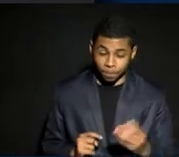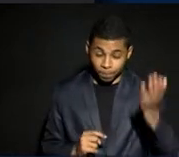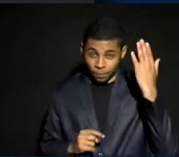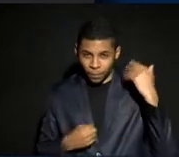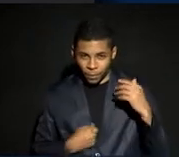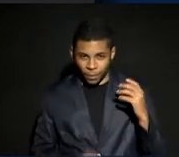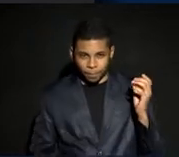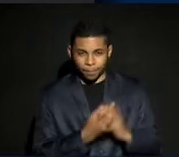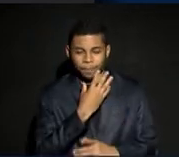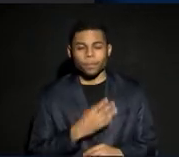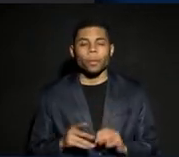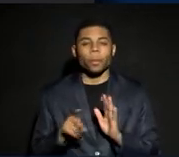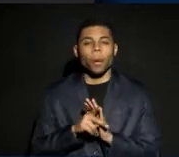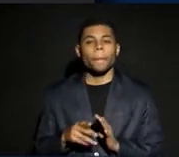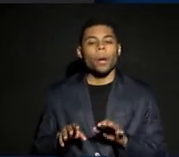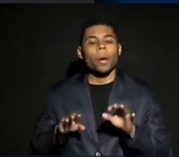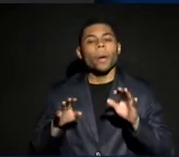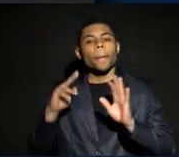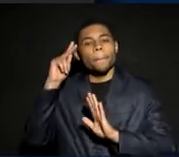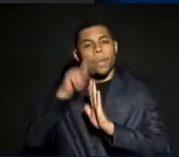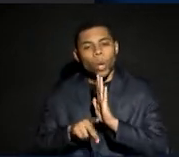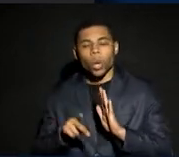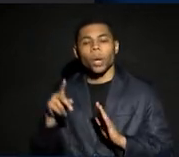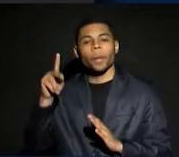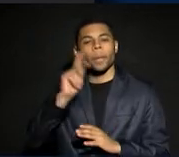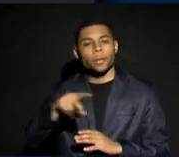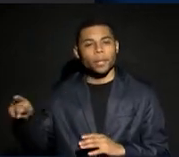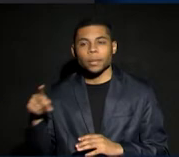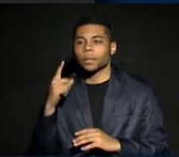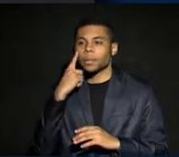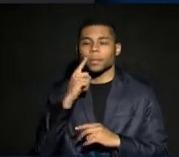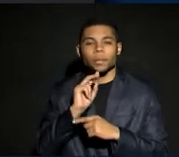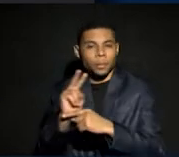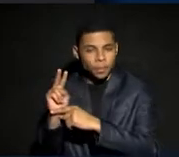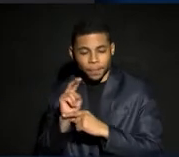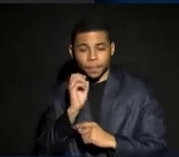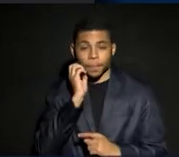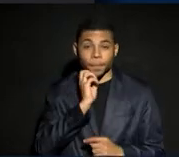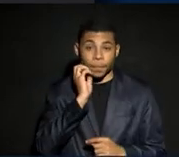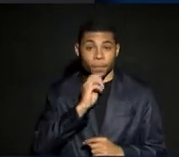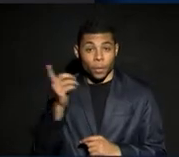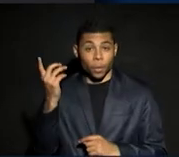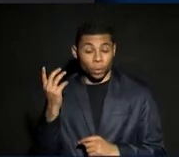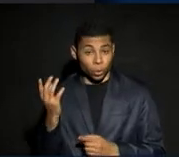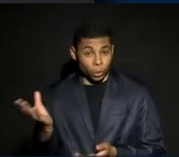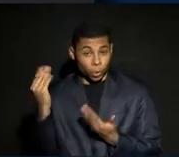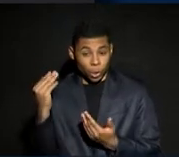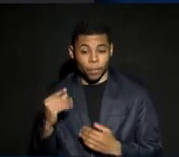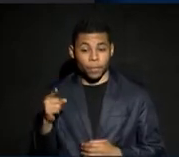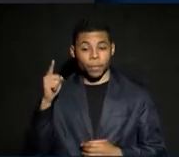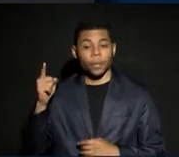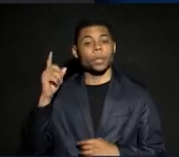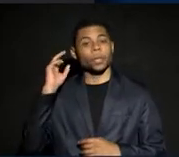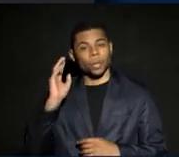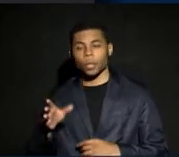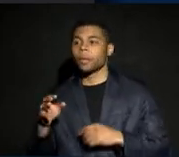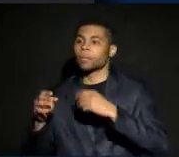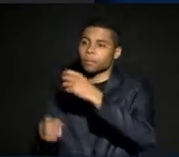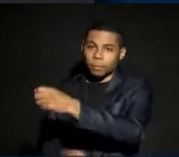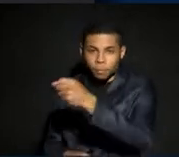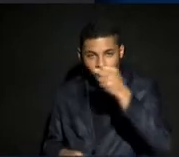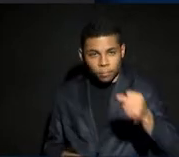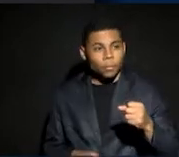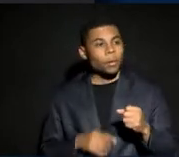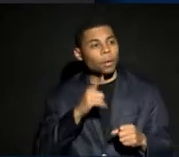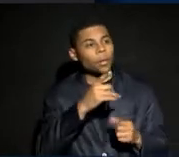Bolsa de Iniciação à Docência. O jovem entrava na licenciatura, já contratado para fazer uma mediação da